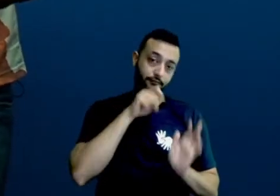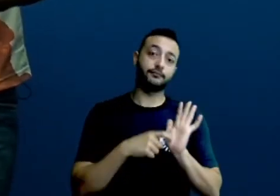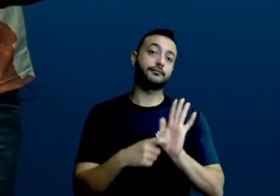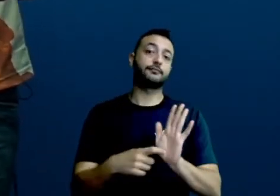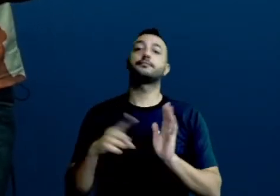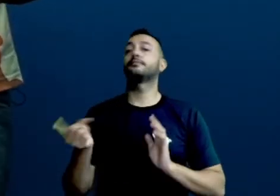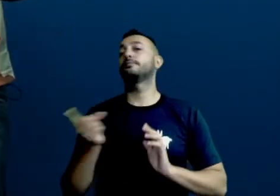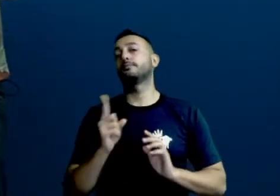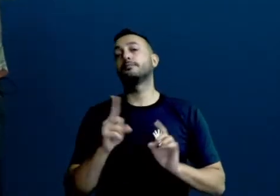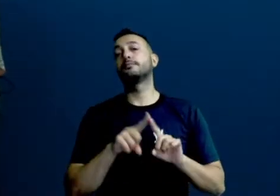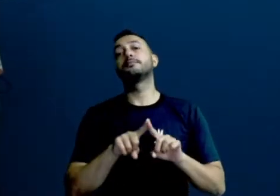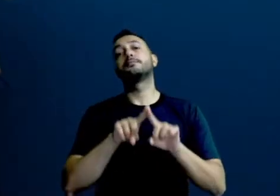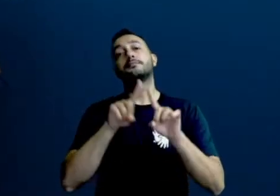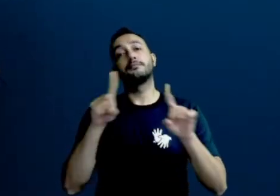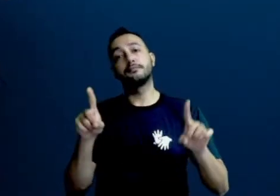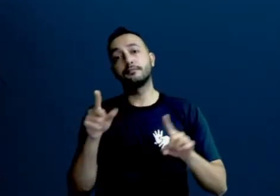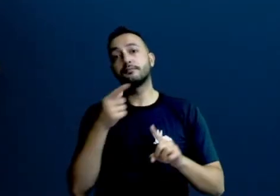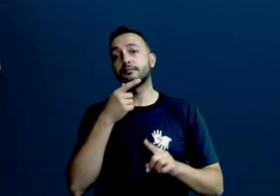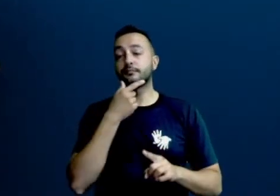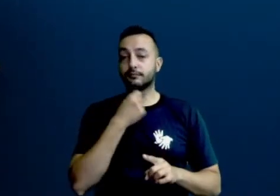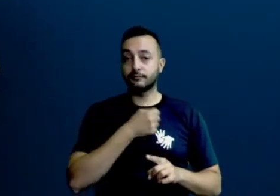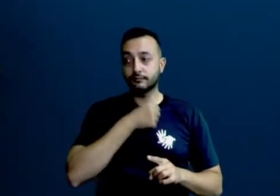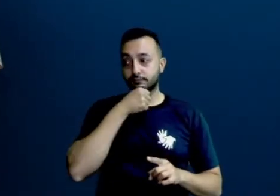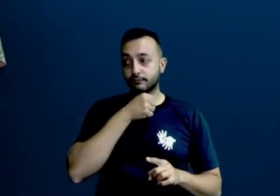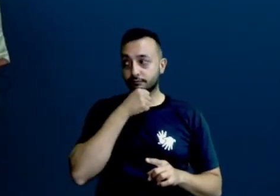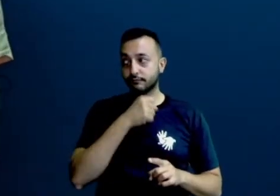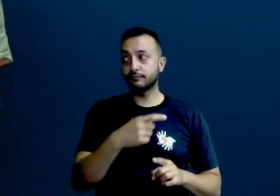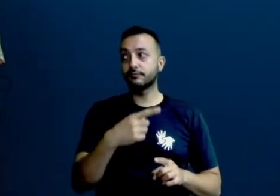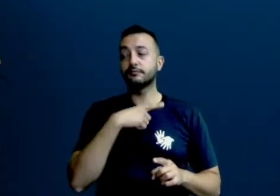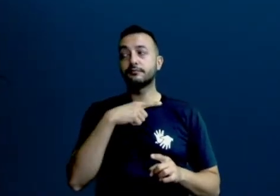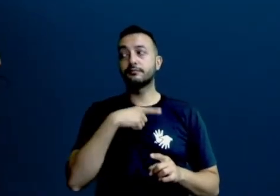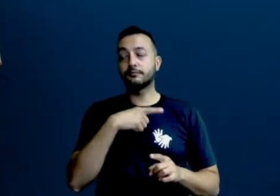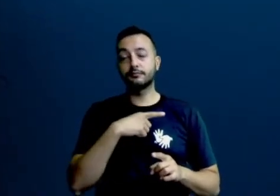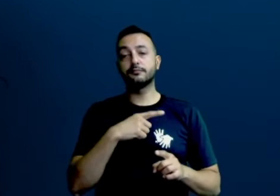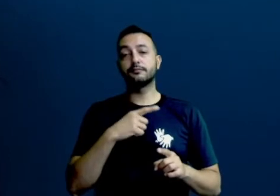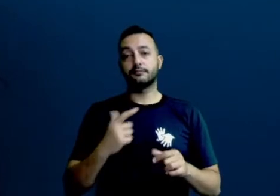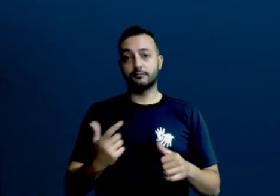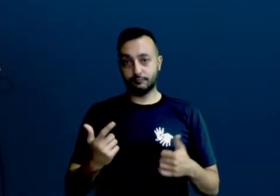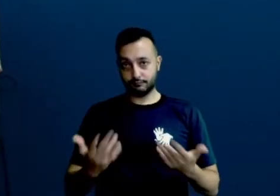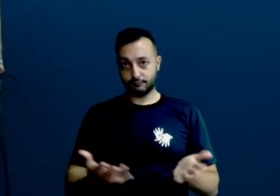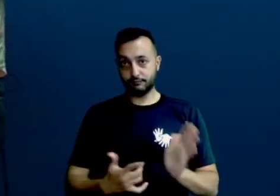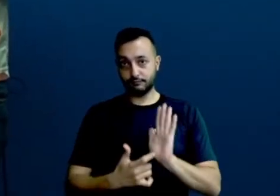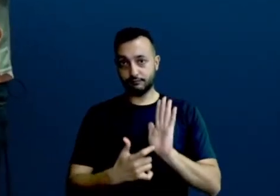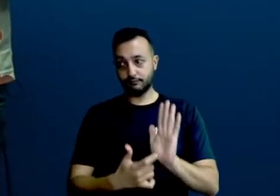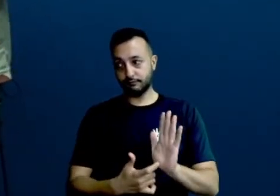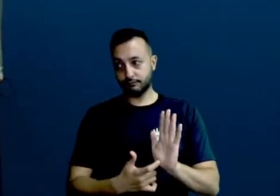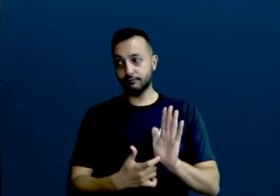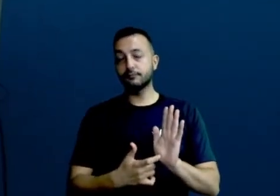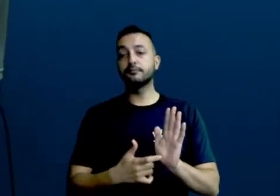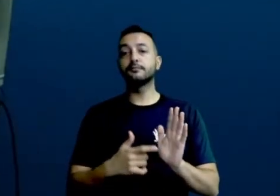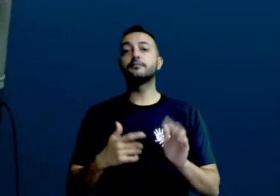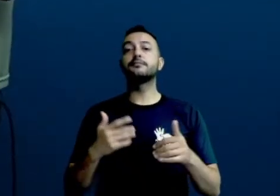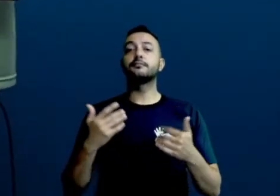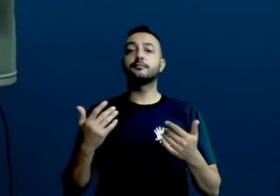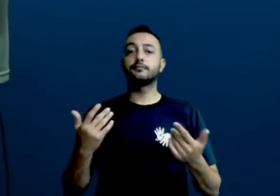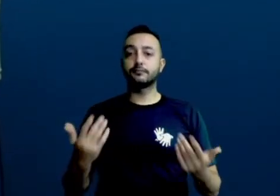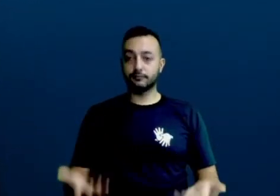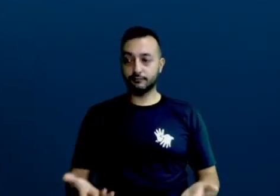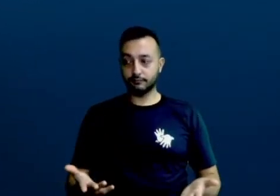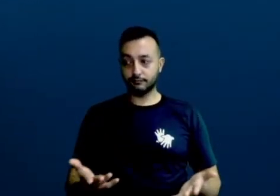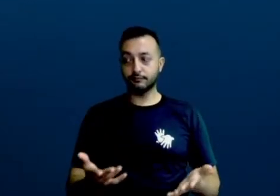mostrou mais que o nosso avô ou a nossa vou ela possui apresentava Tá certo portanto